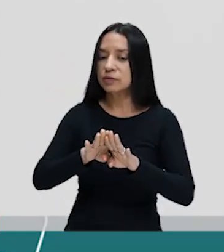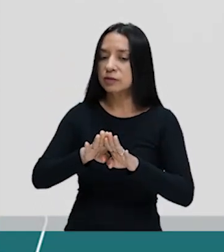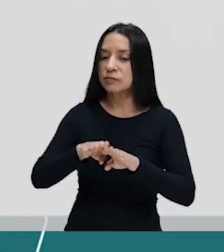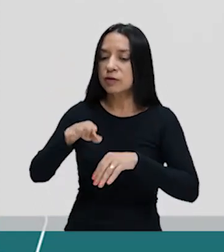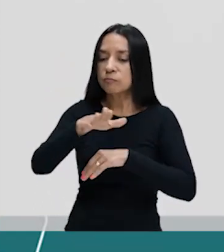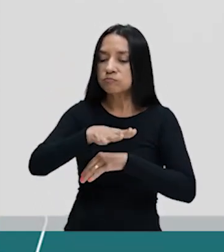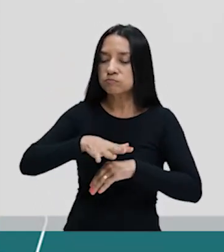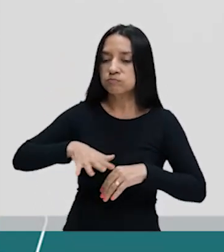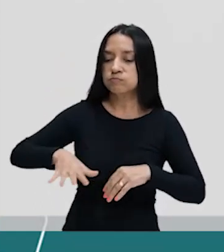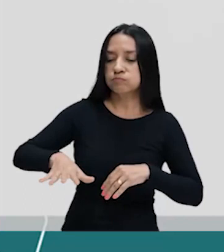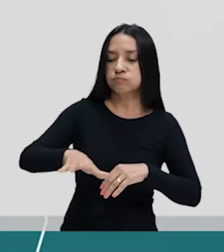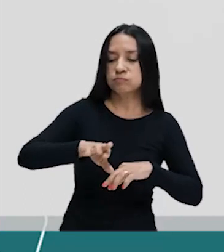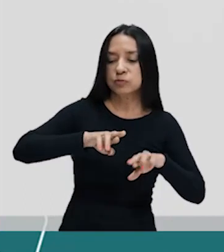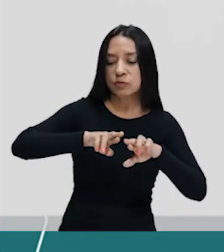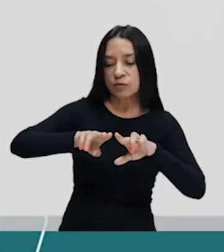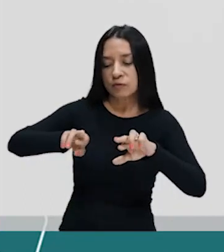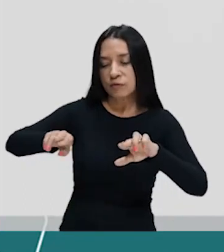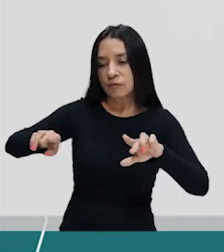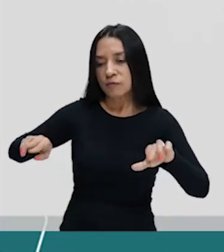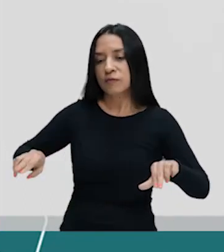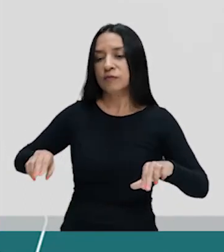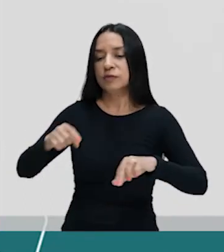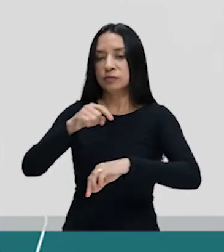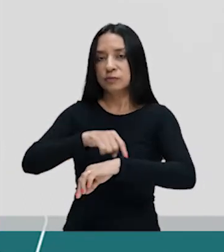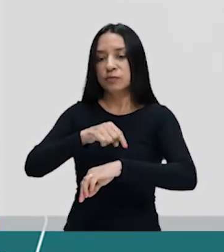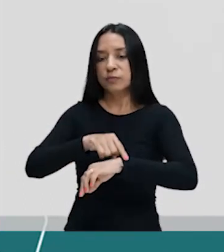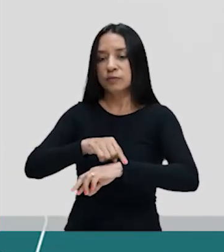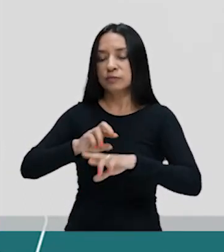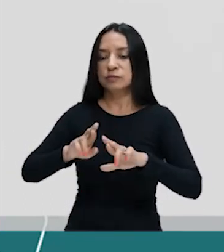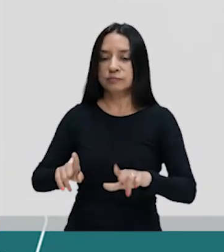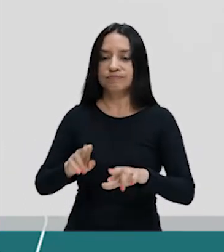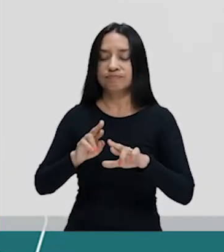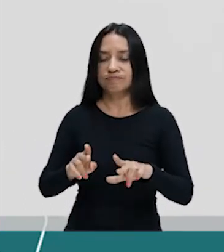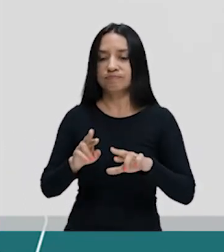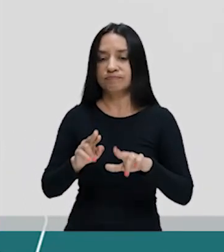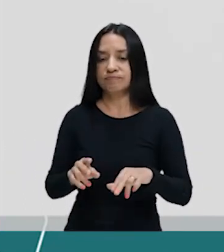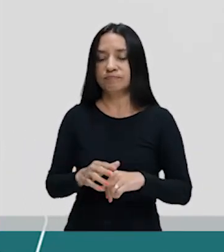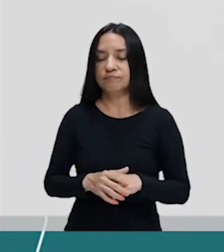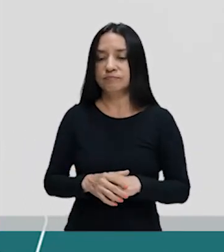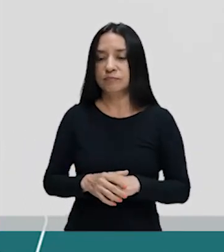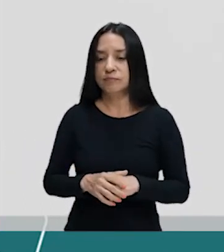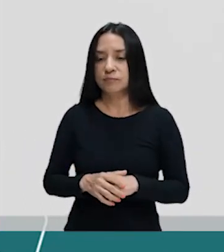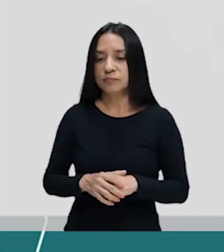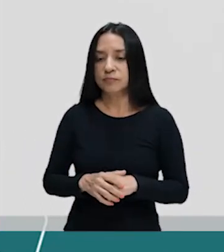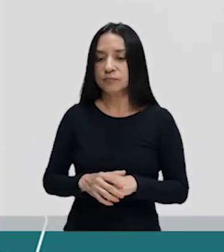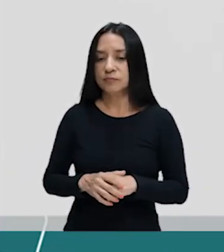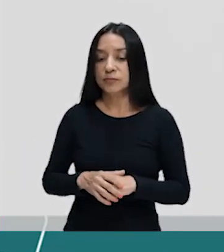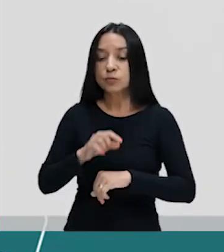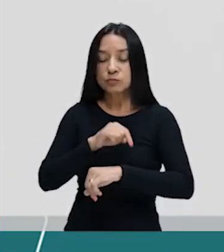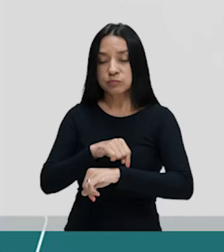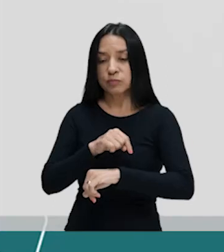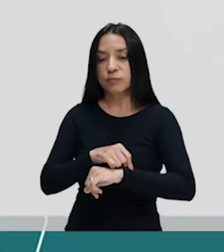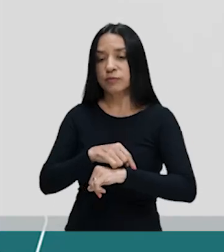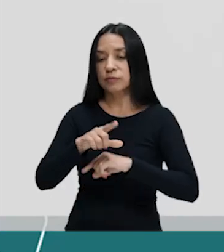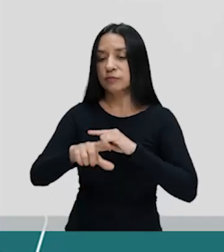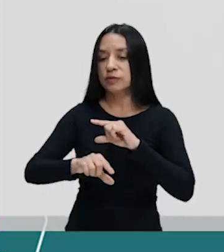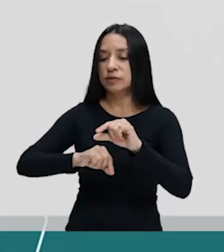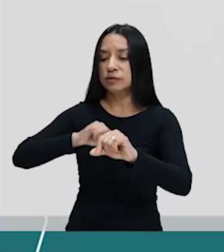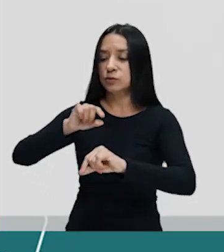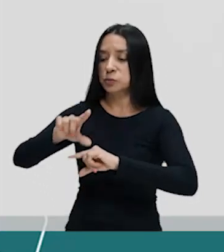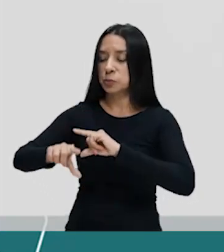percorrendo vários momentos diferenciados e nestes momentos ela vai elegendo, ora